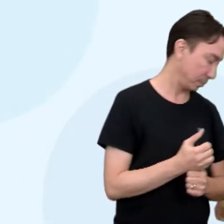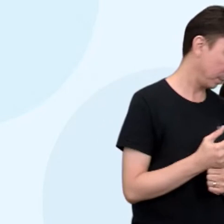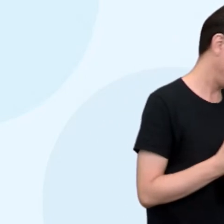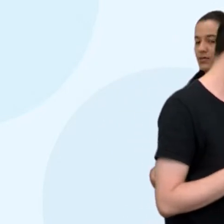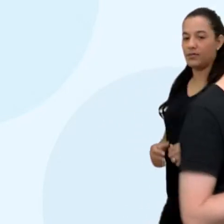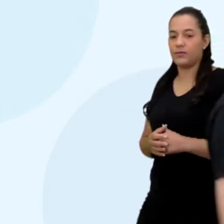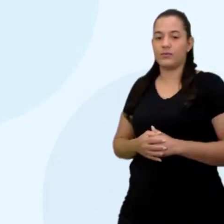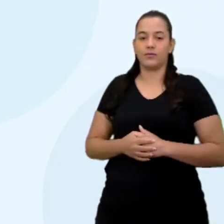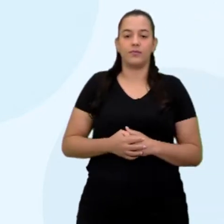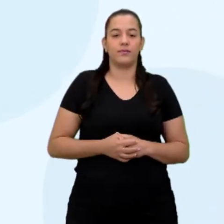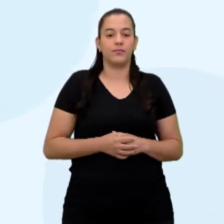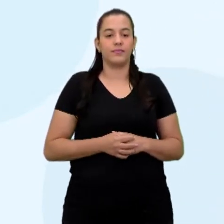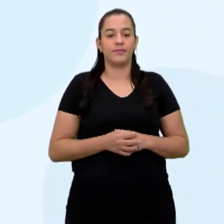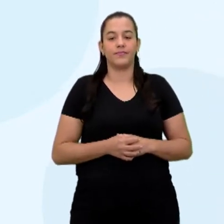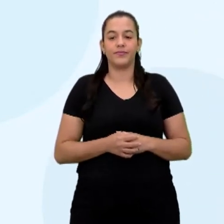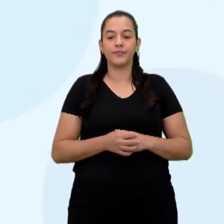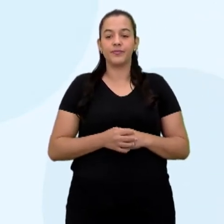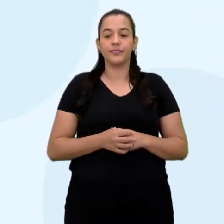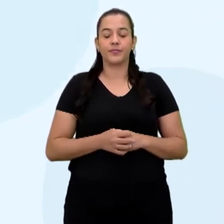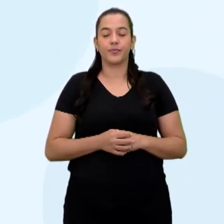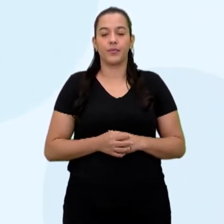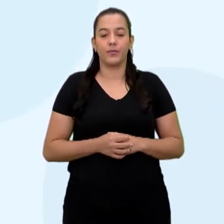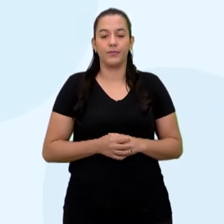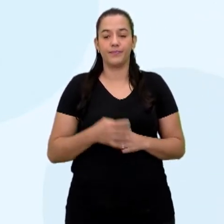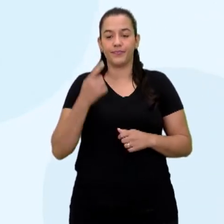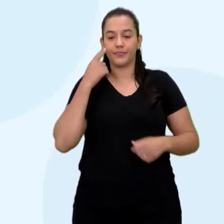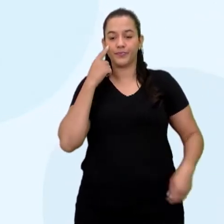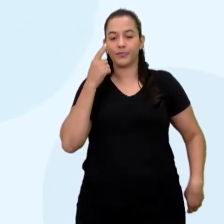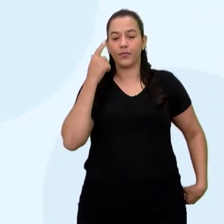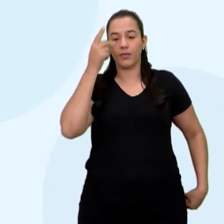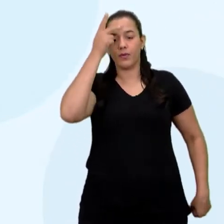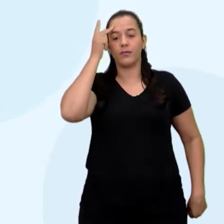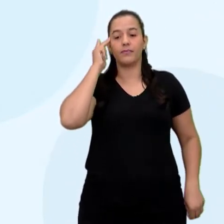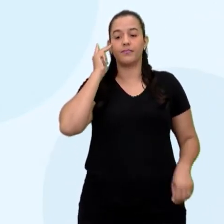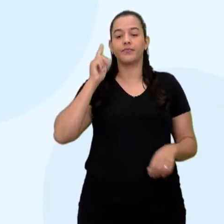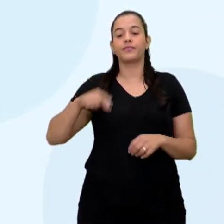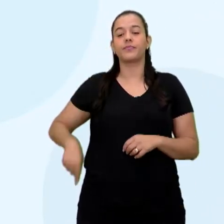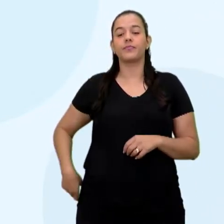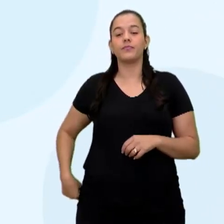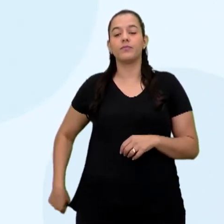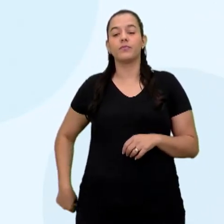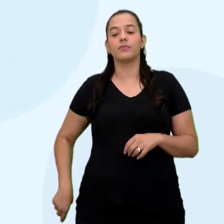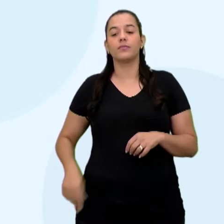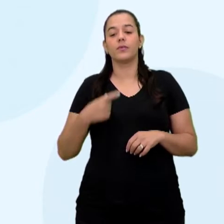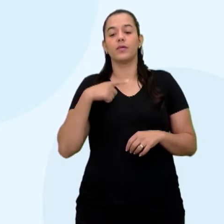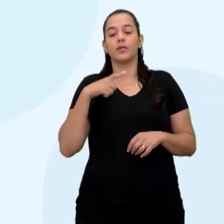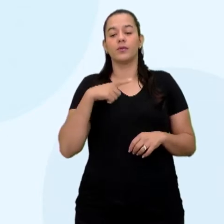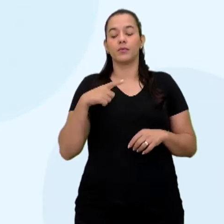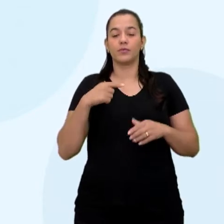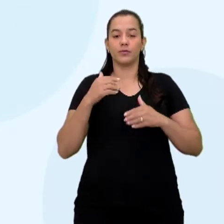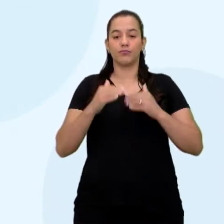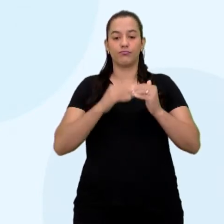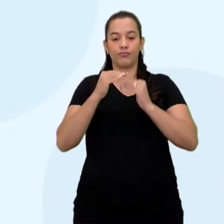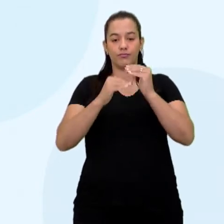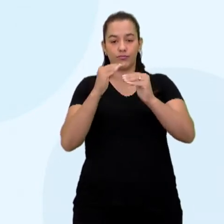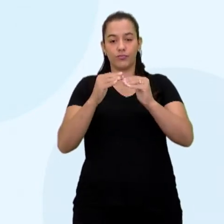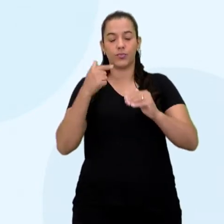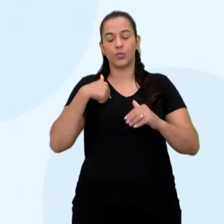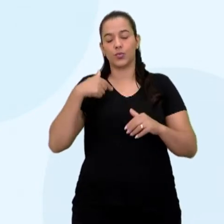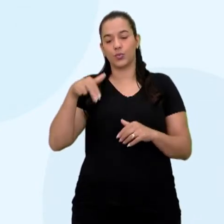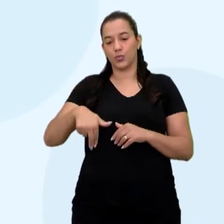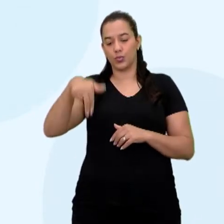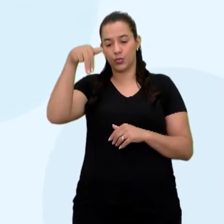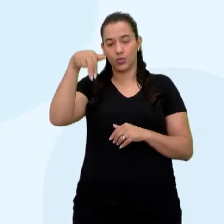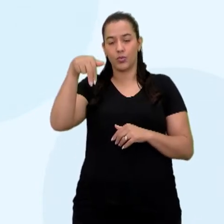as grandes regiões. Então tá lá, ó. Então nós temos pessoas com rendimento, Então no caso do